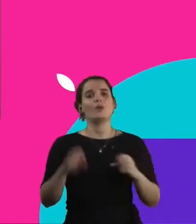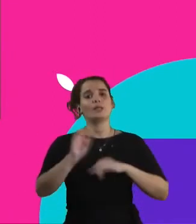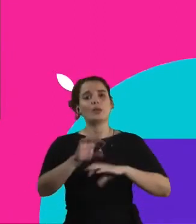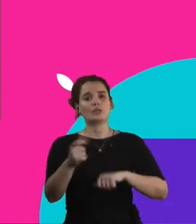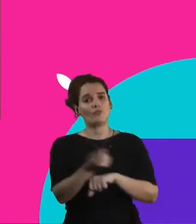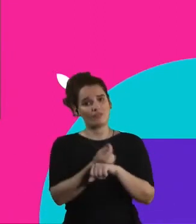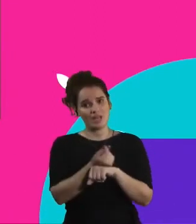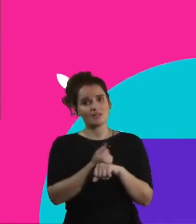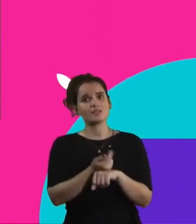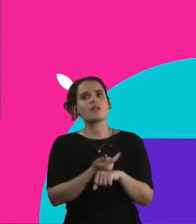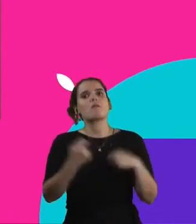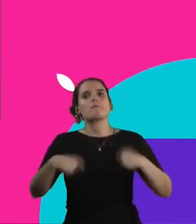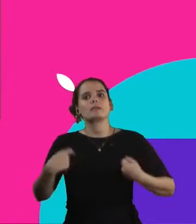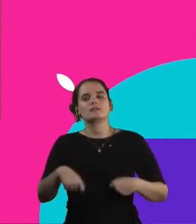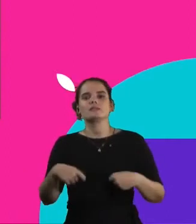financeiros,